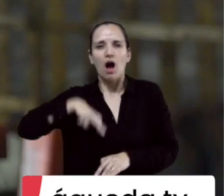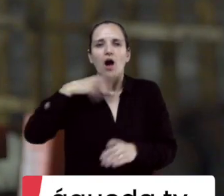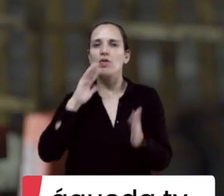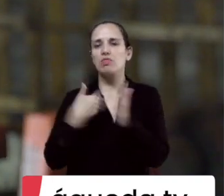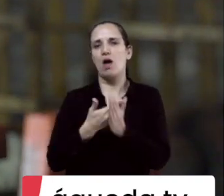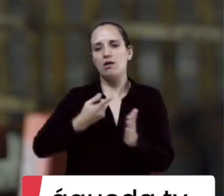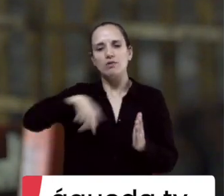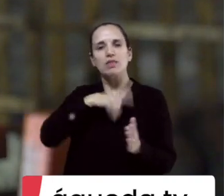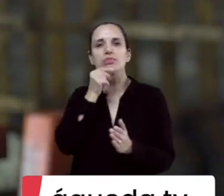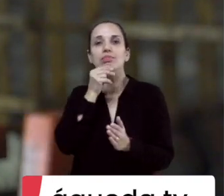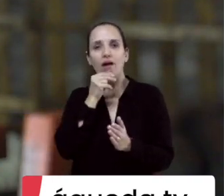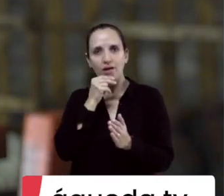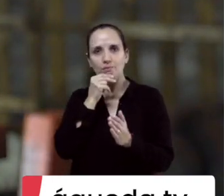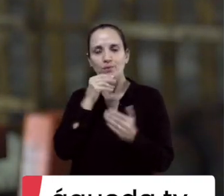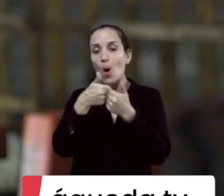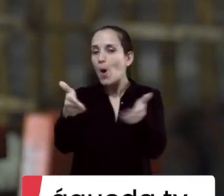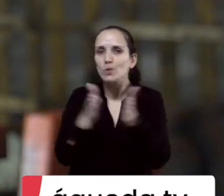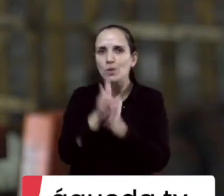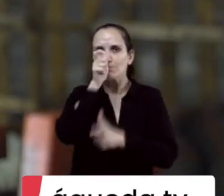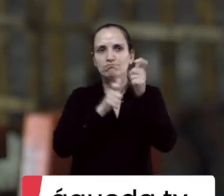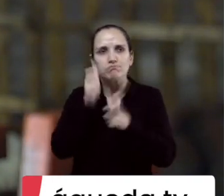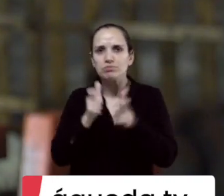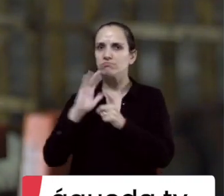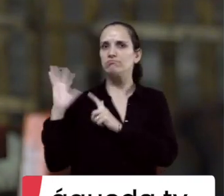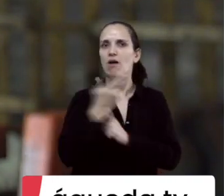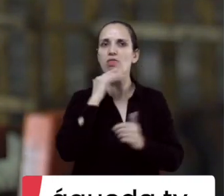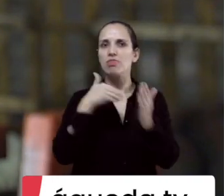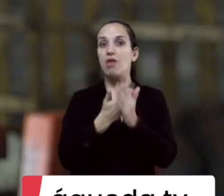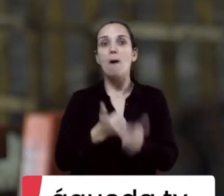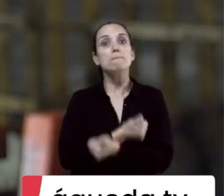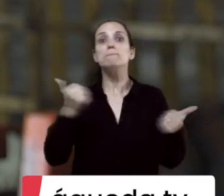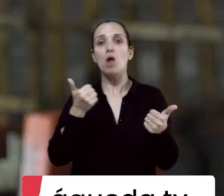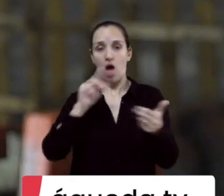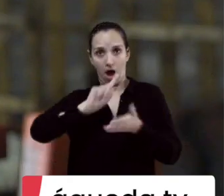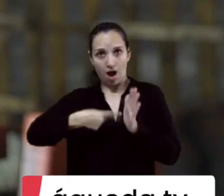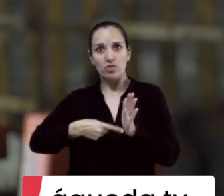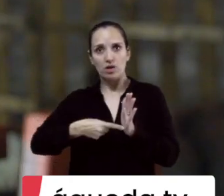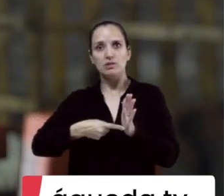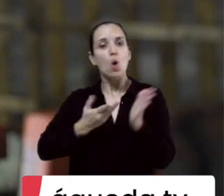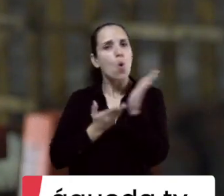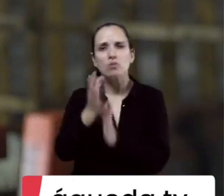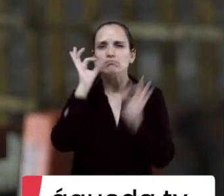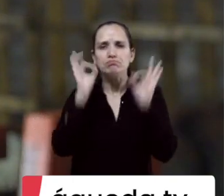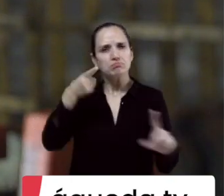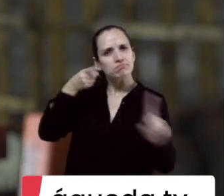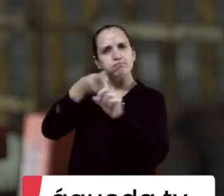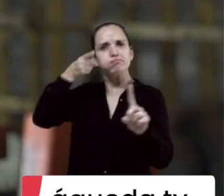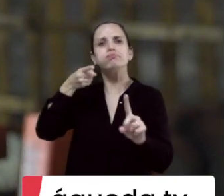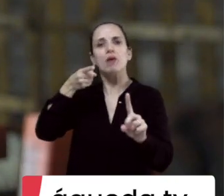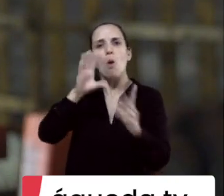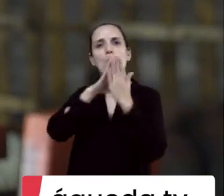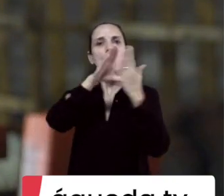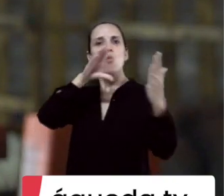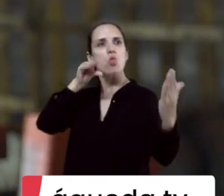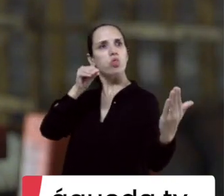nosso território e que beneficiam todos os munícipes e todos quantos nos visitam. Águeda continua a ser referenciado como um município